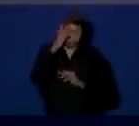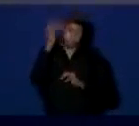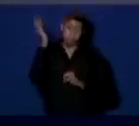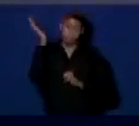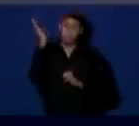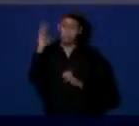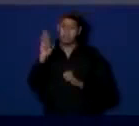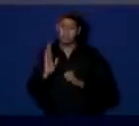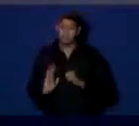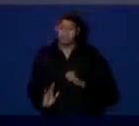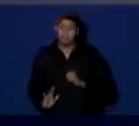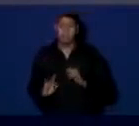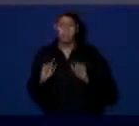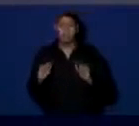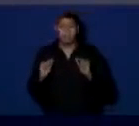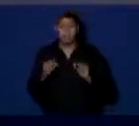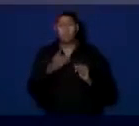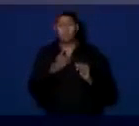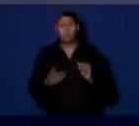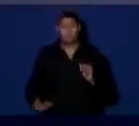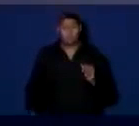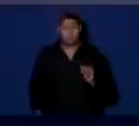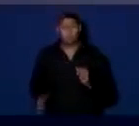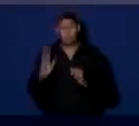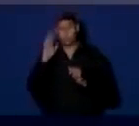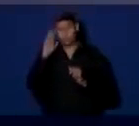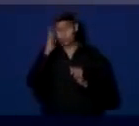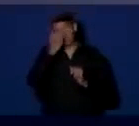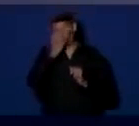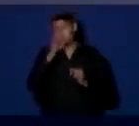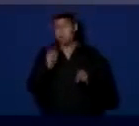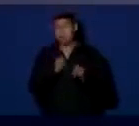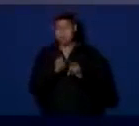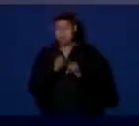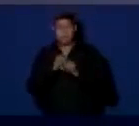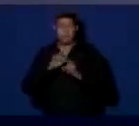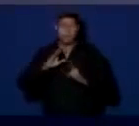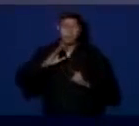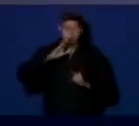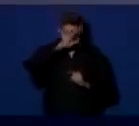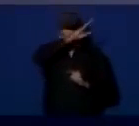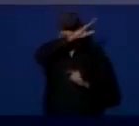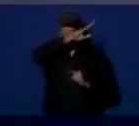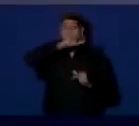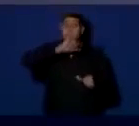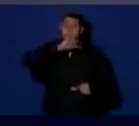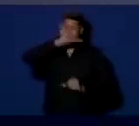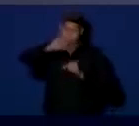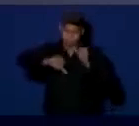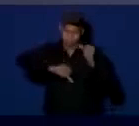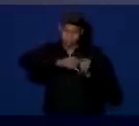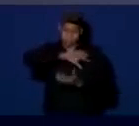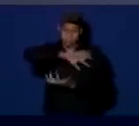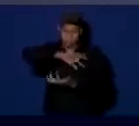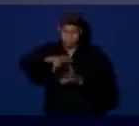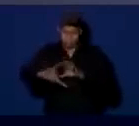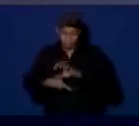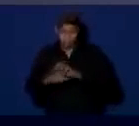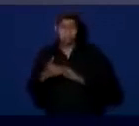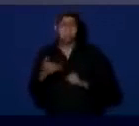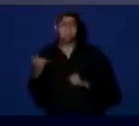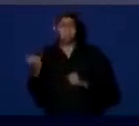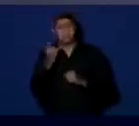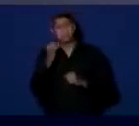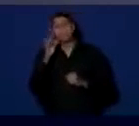quando, vamos dizer, o governo Temer e o governo Bolsonaro fizeram reformas importantíssimas, né,